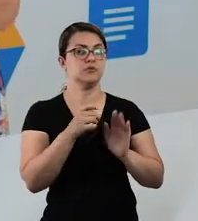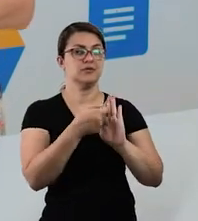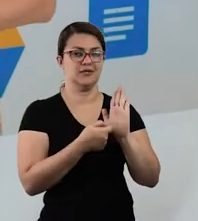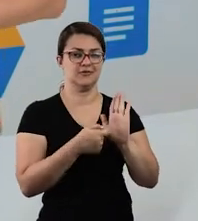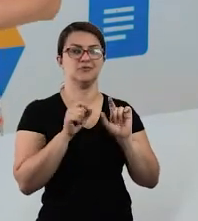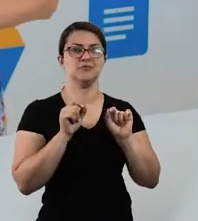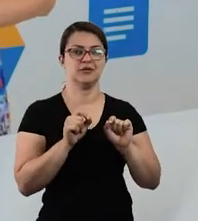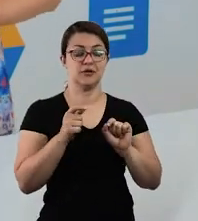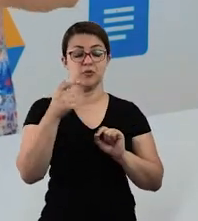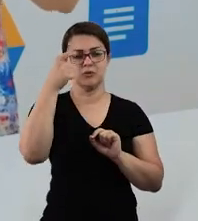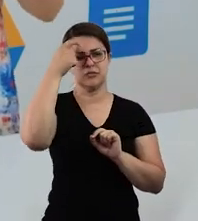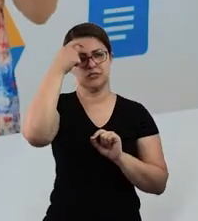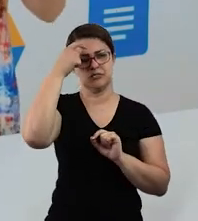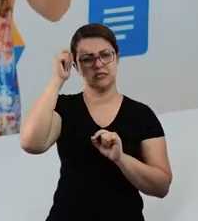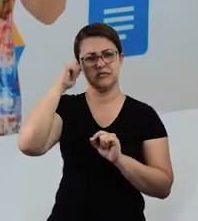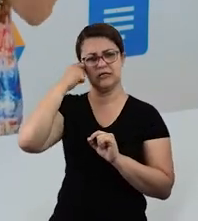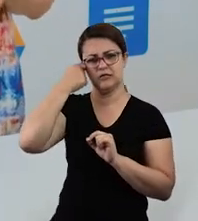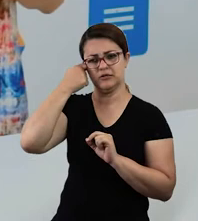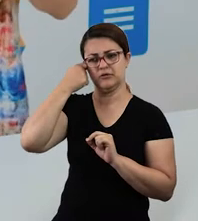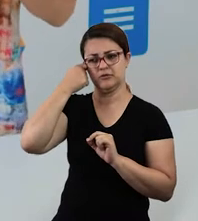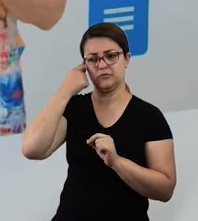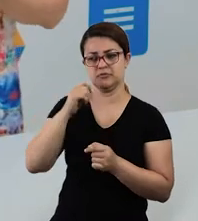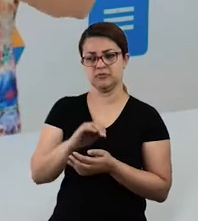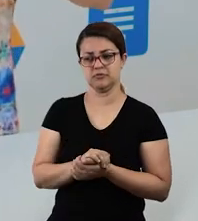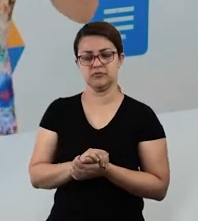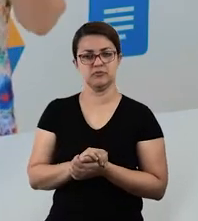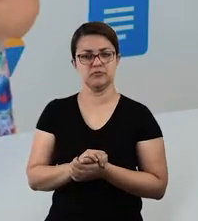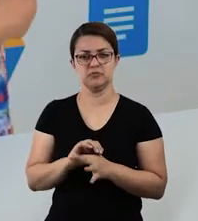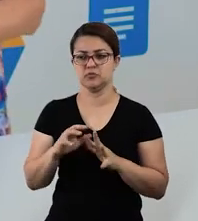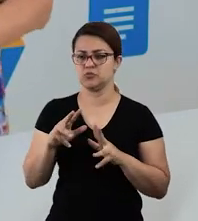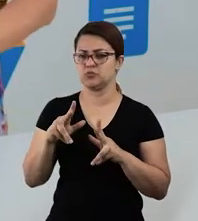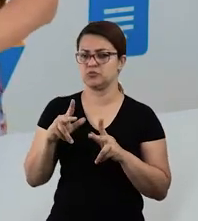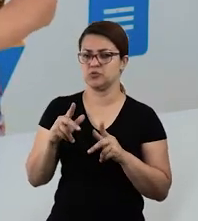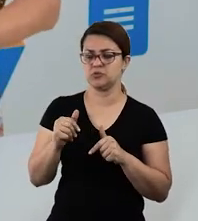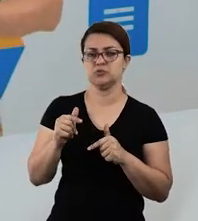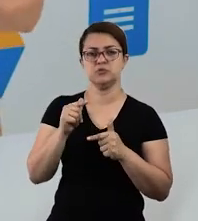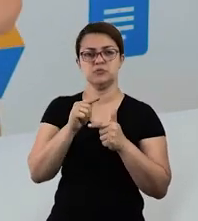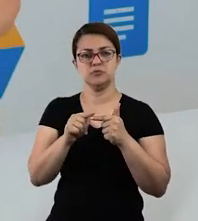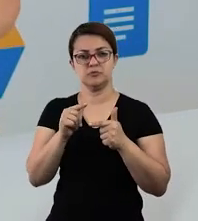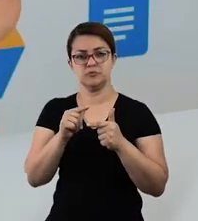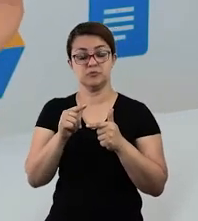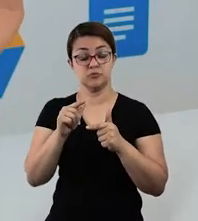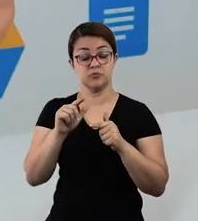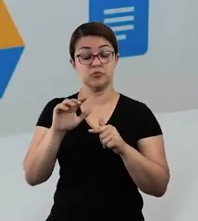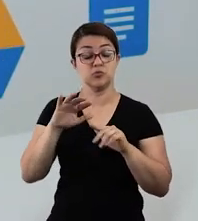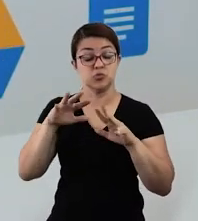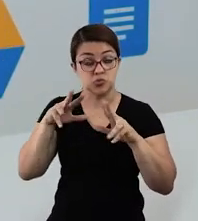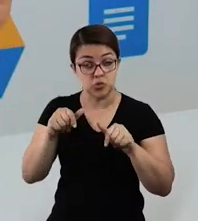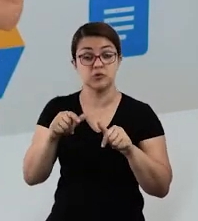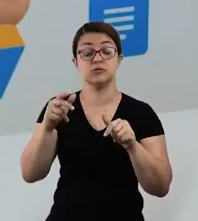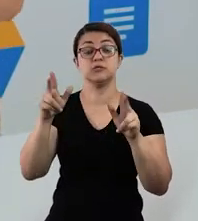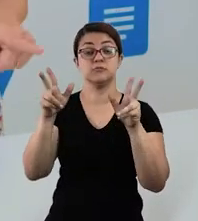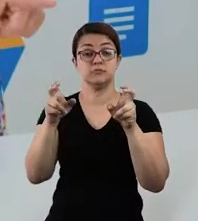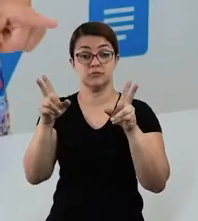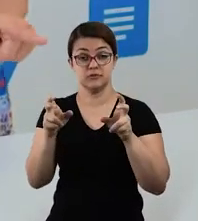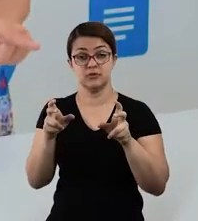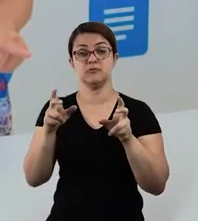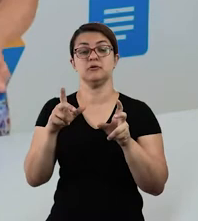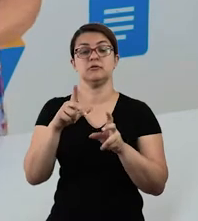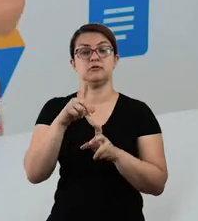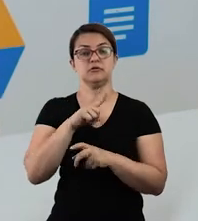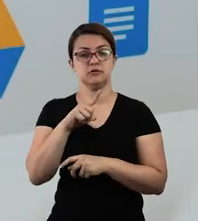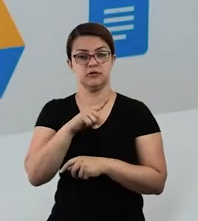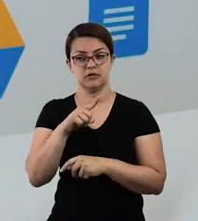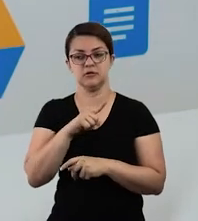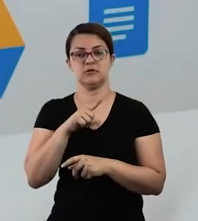a consciência negra, sobre as questões que envolvem toda essa temática, que é muito importante. Então você vai escolher essa